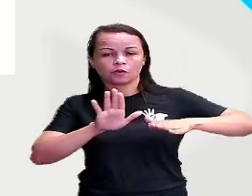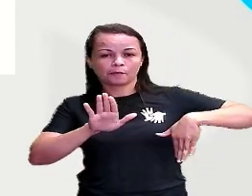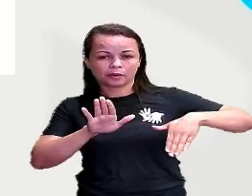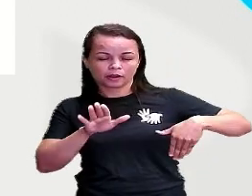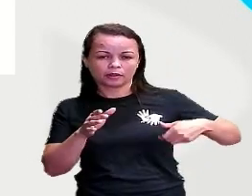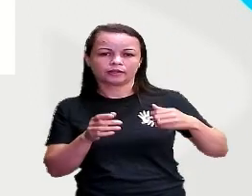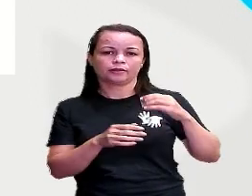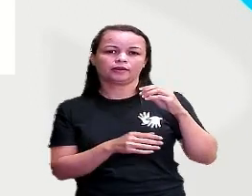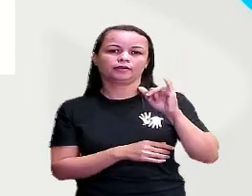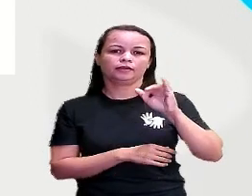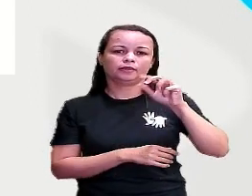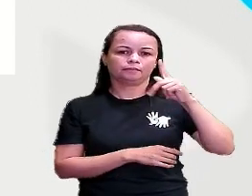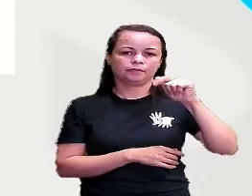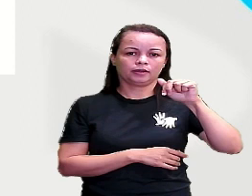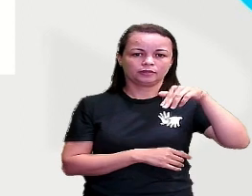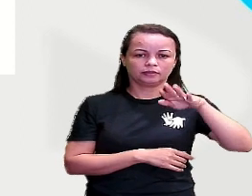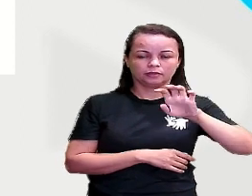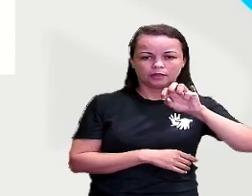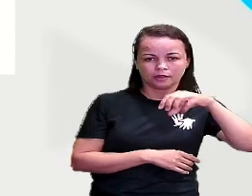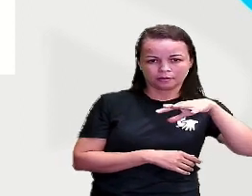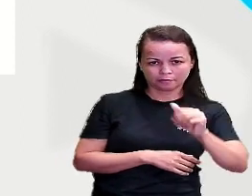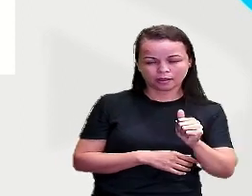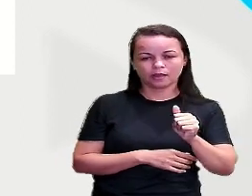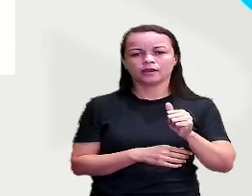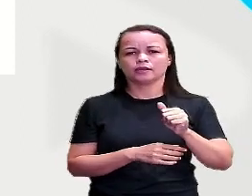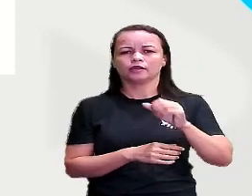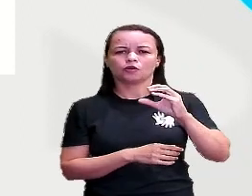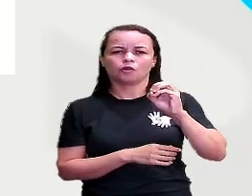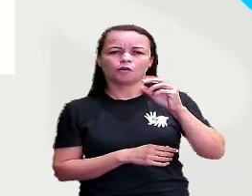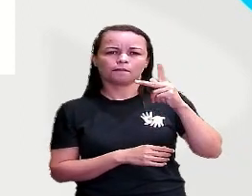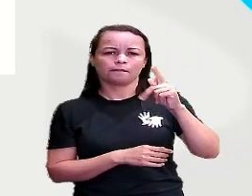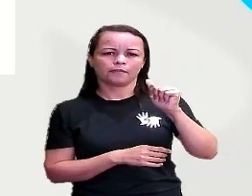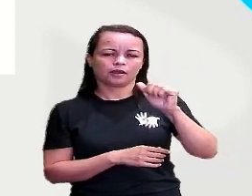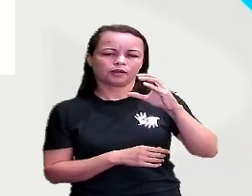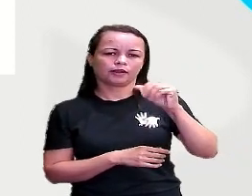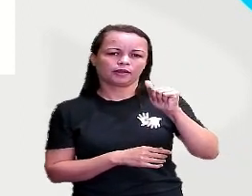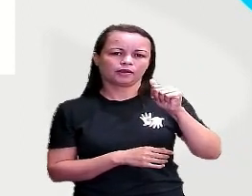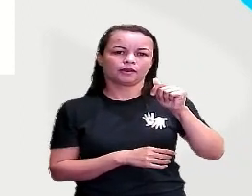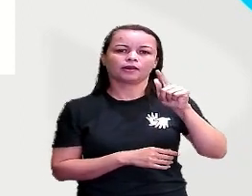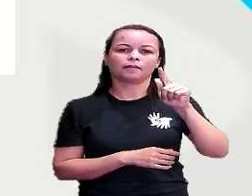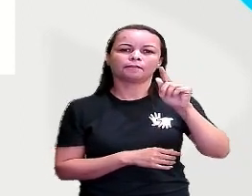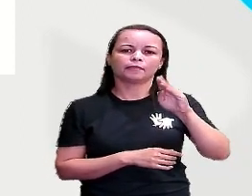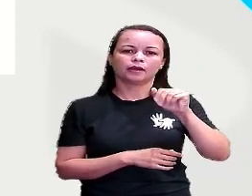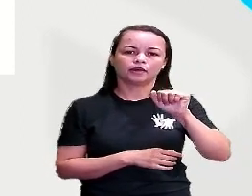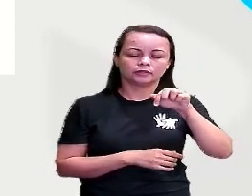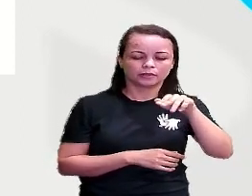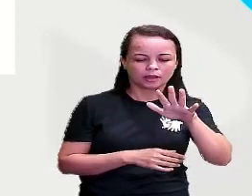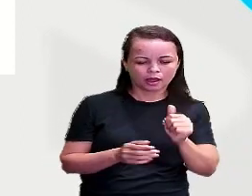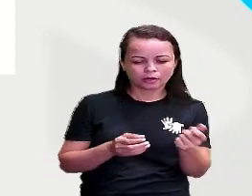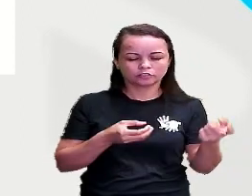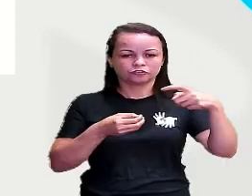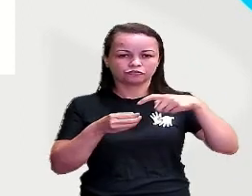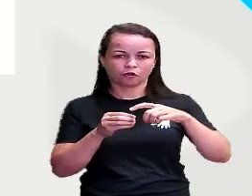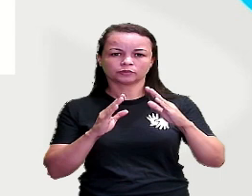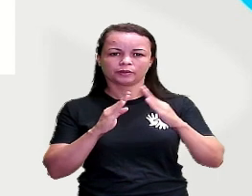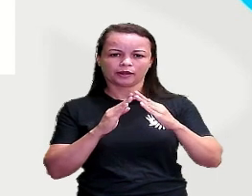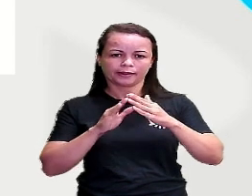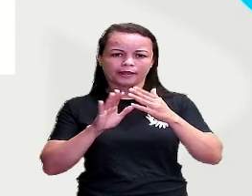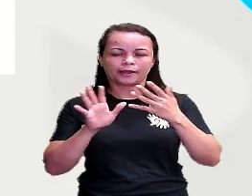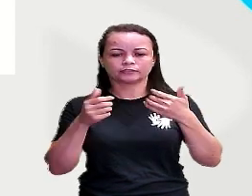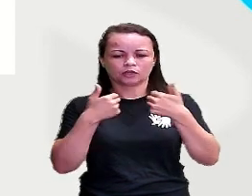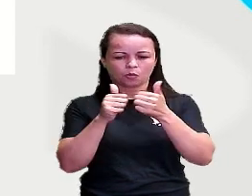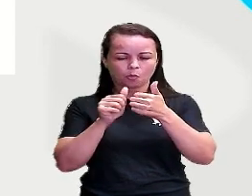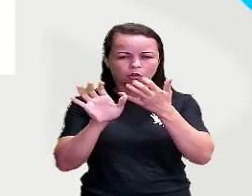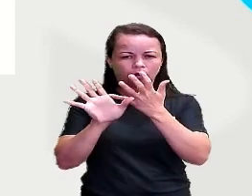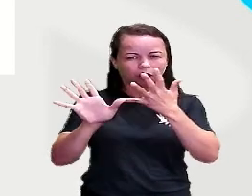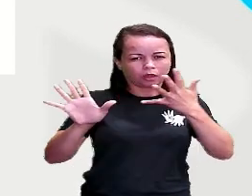Ipanema e Copacabana de ônibus neste domingo enfrentam longas filas na volta para casa. Nos pontos de ônibus da Avenida